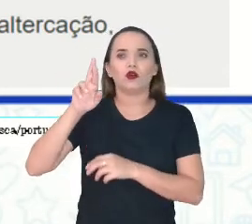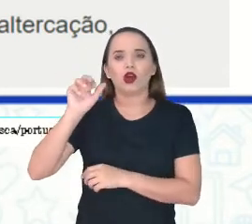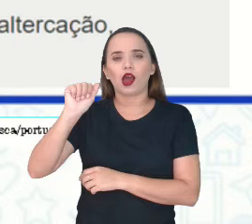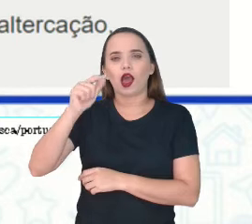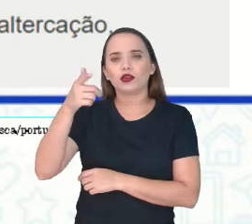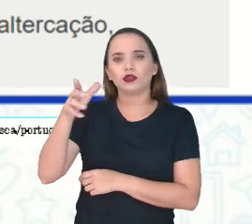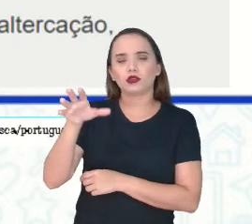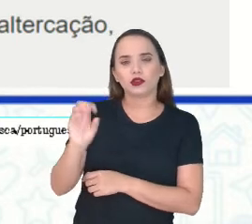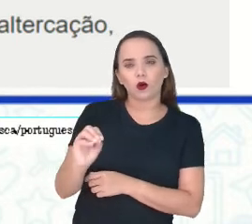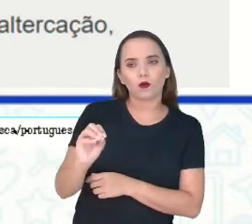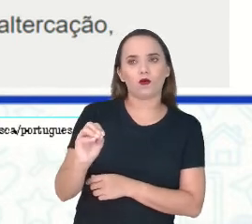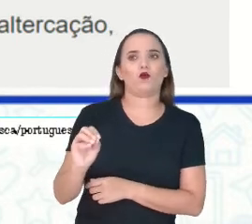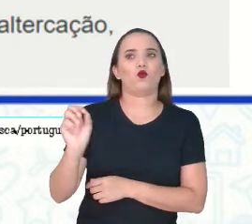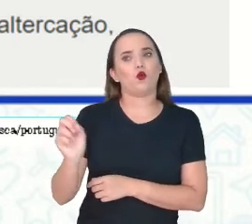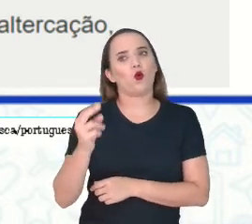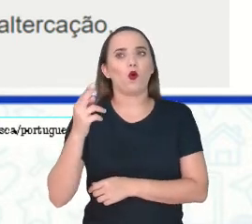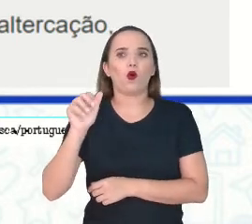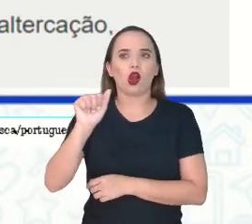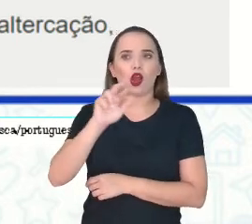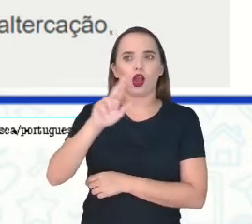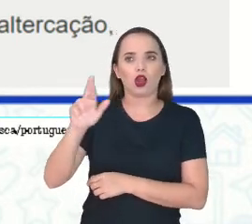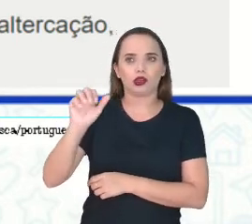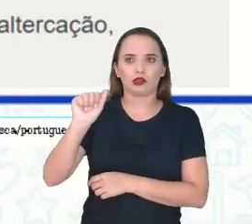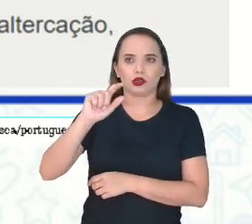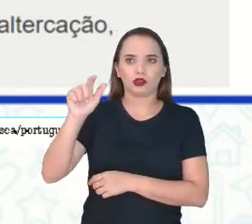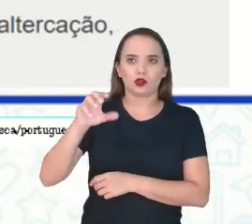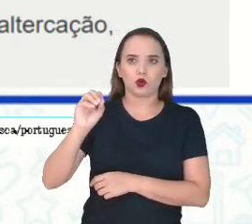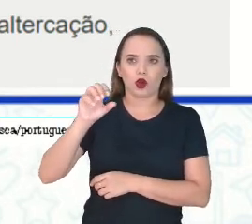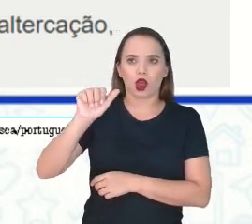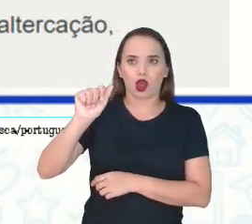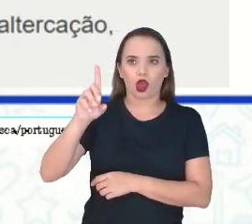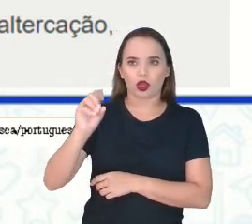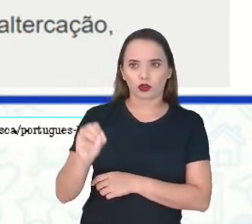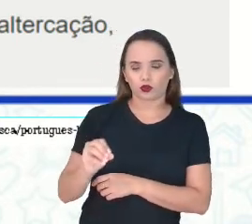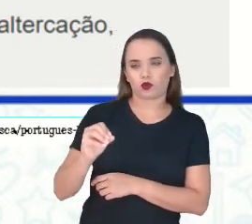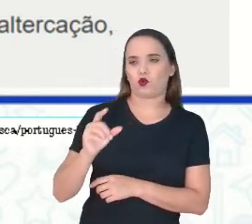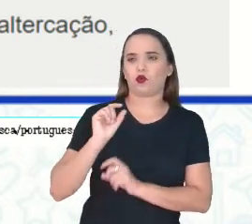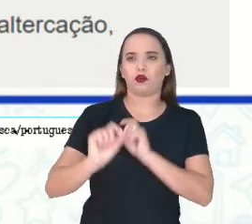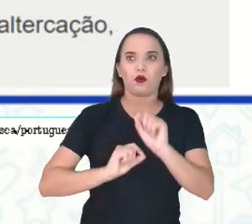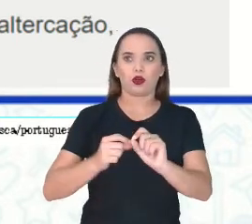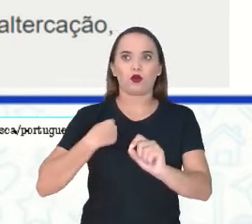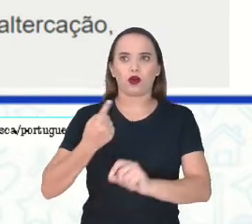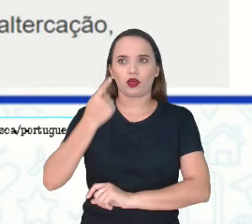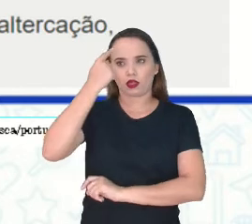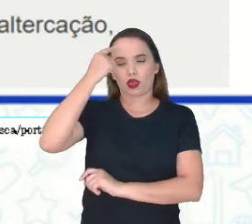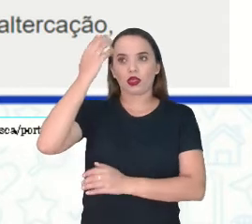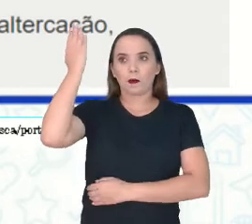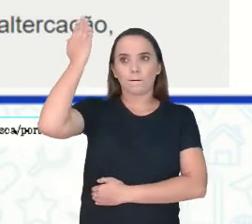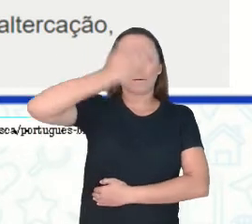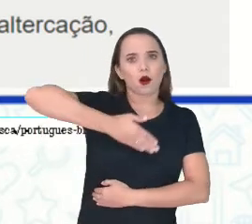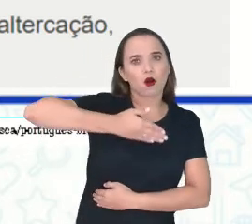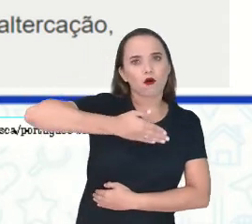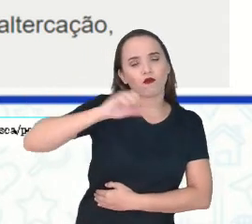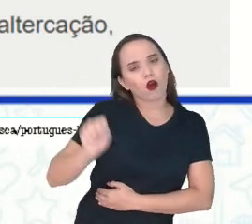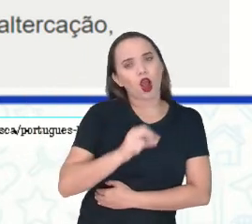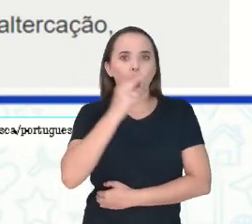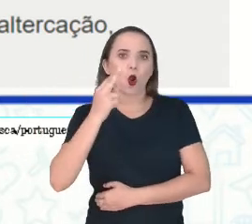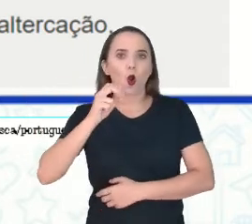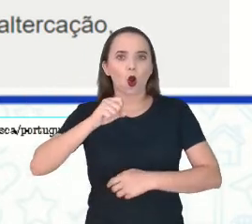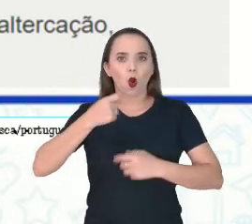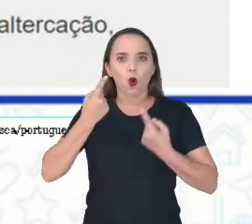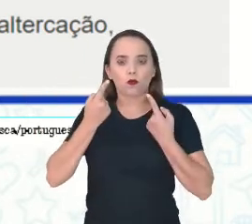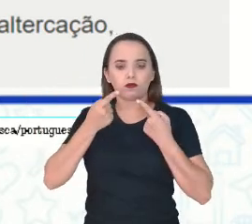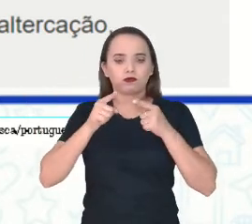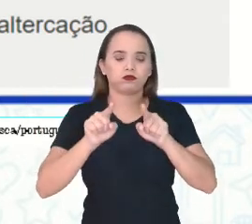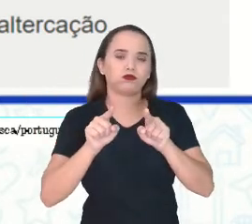ou arrazoado, por meio do qual se pretende provar ou refutar